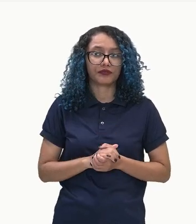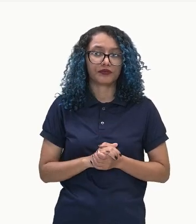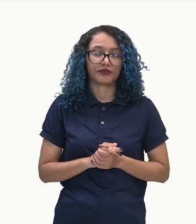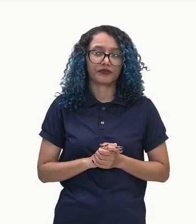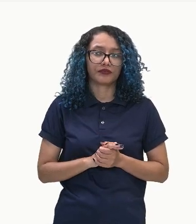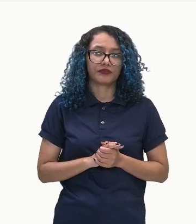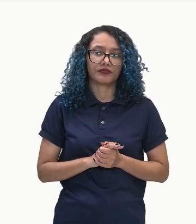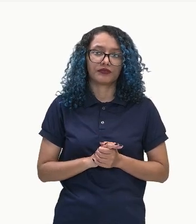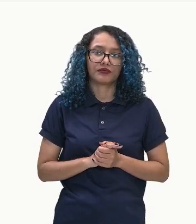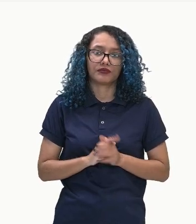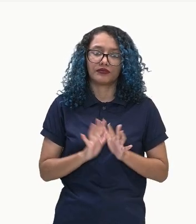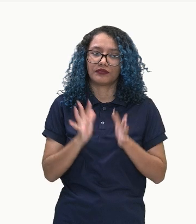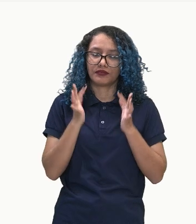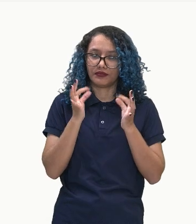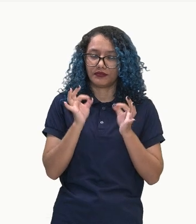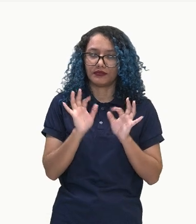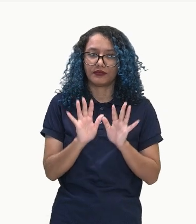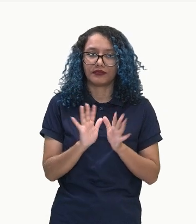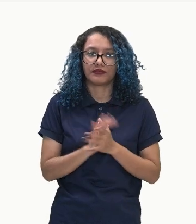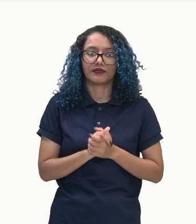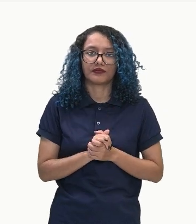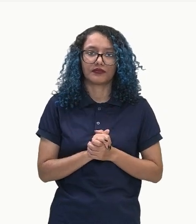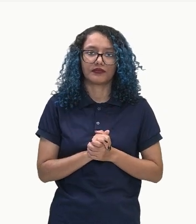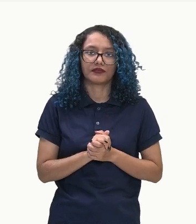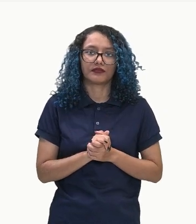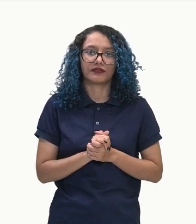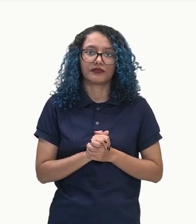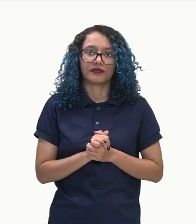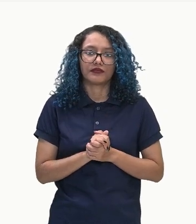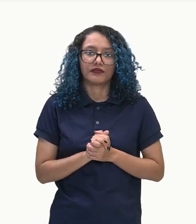não se perder. Aqui nós